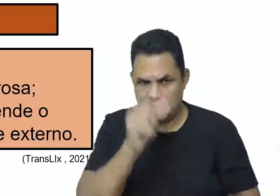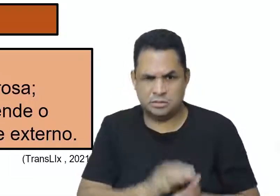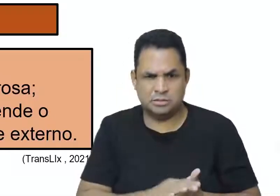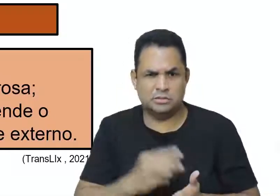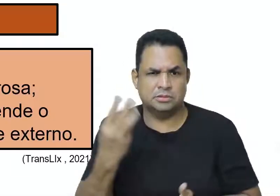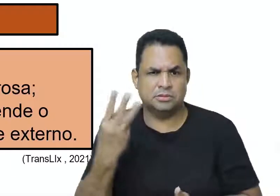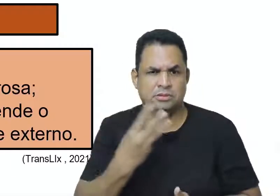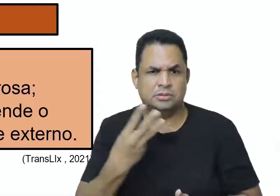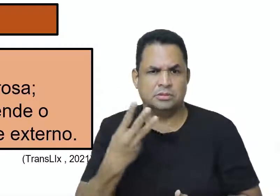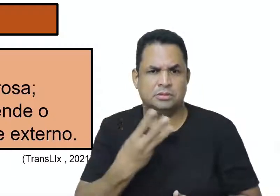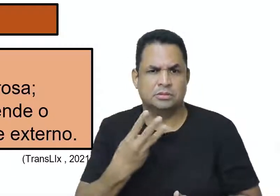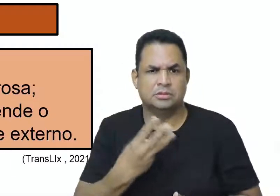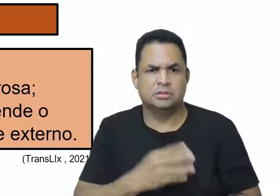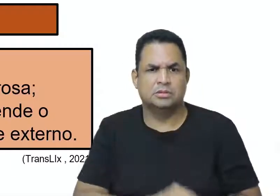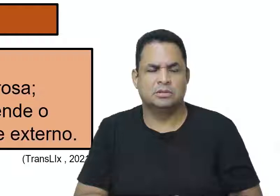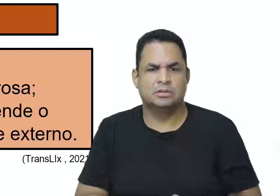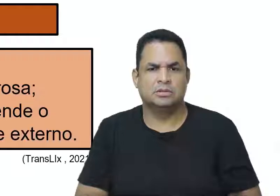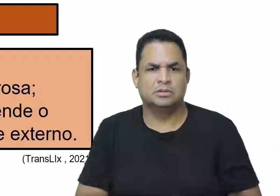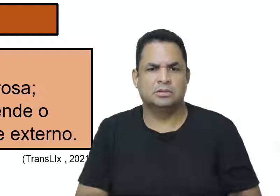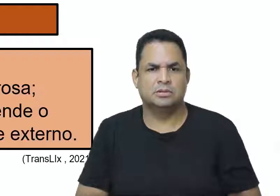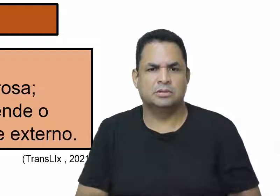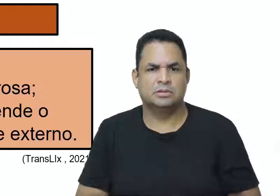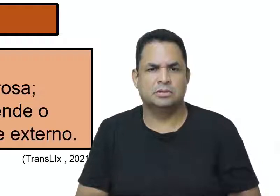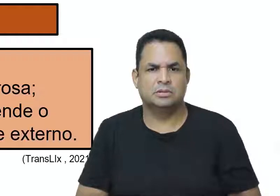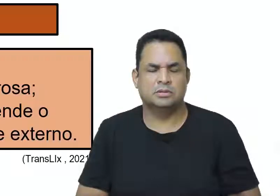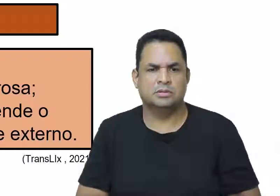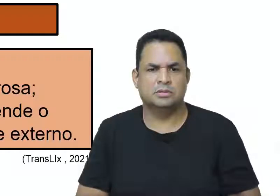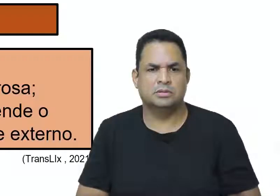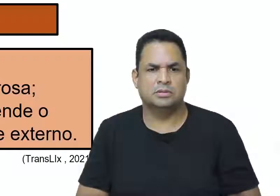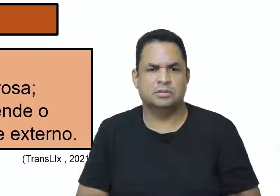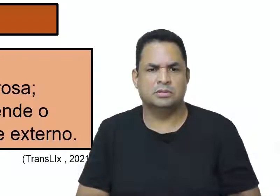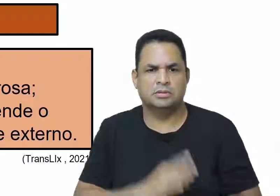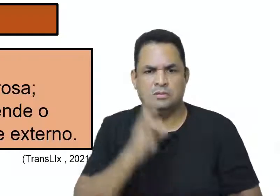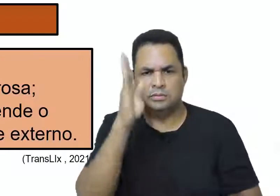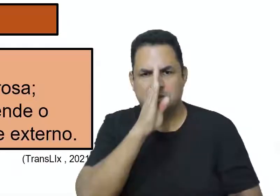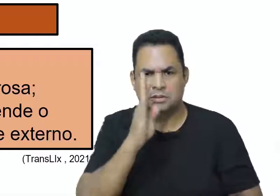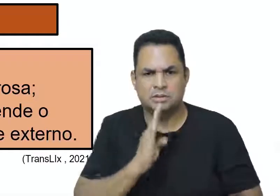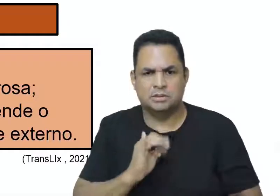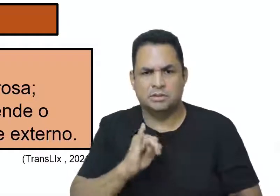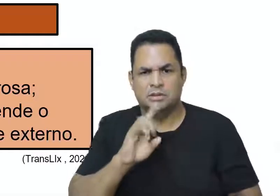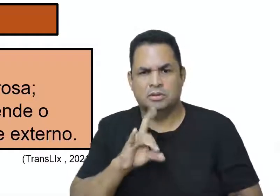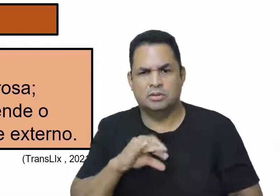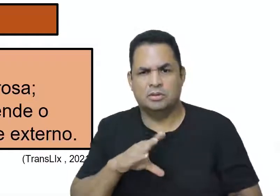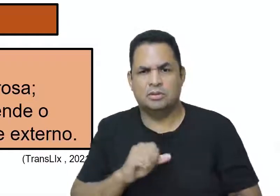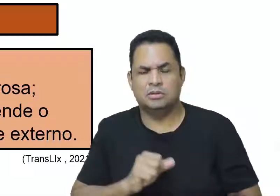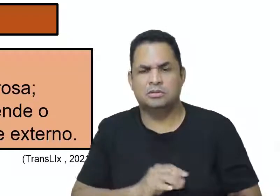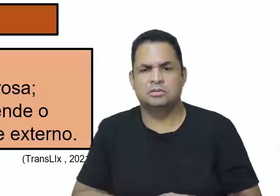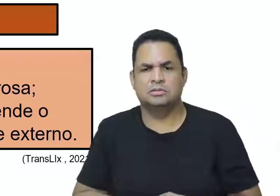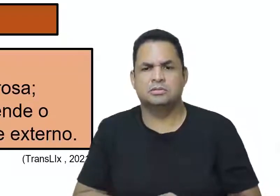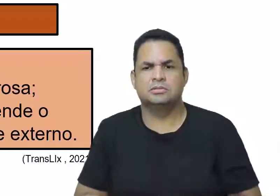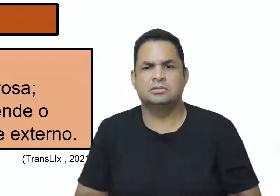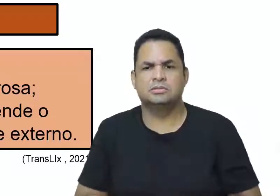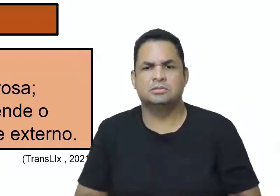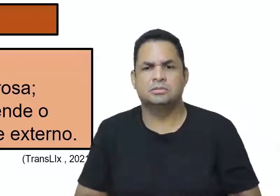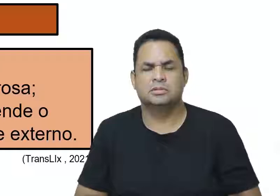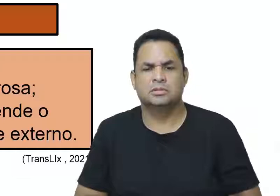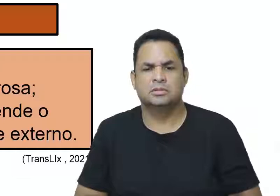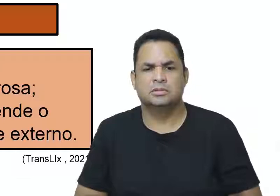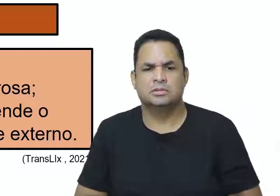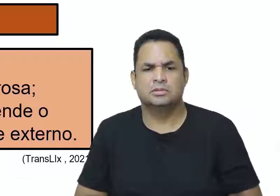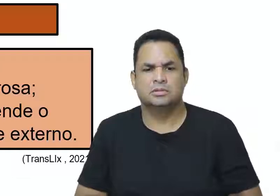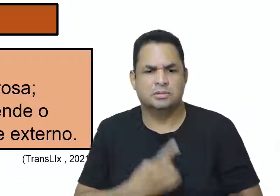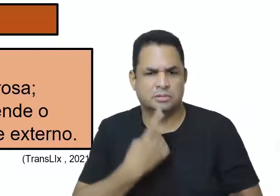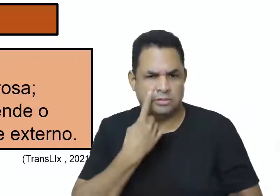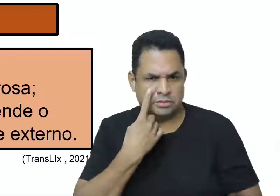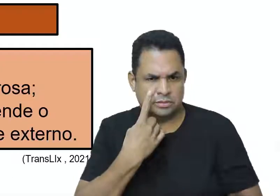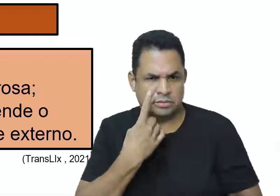terceiro lugar, também que tem mais de 1 bilhão de habitantes. Brasil, Indonésia aparece aí. Agora, o que é que chama a atenção? Você